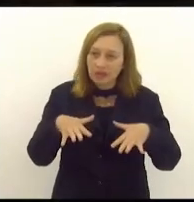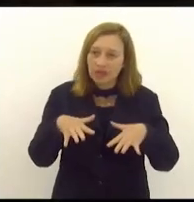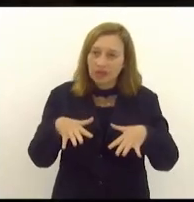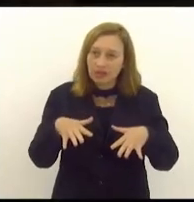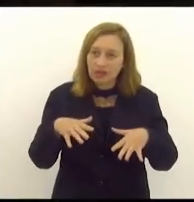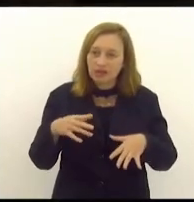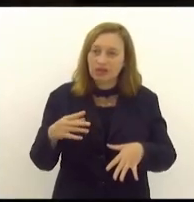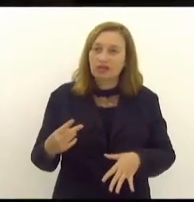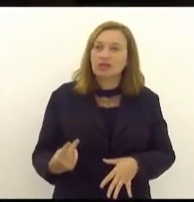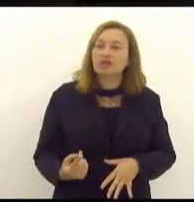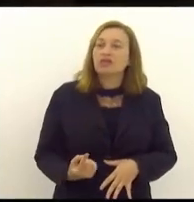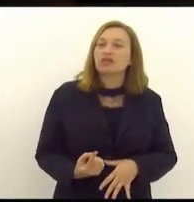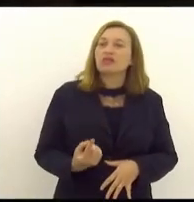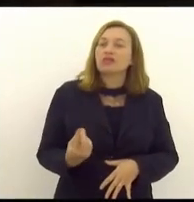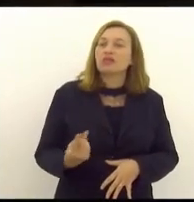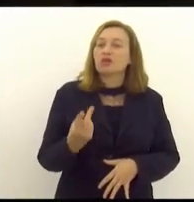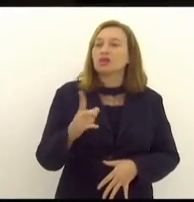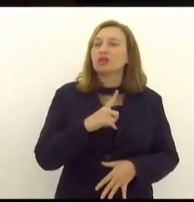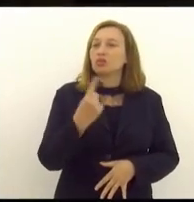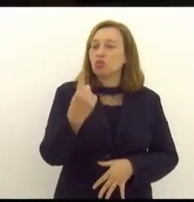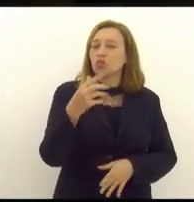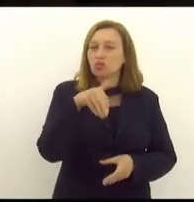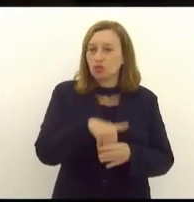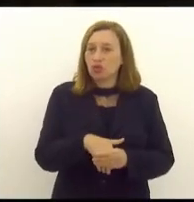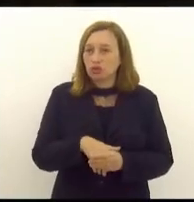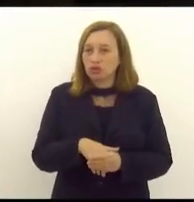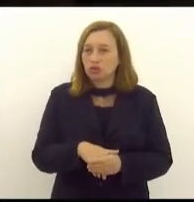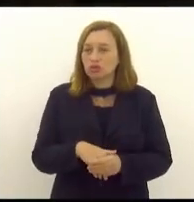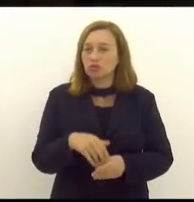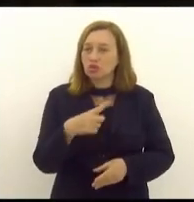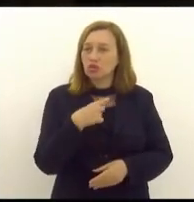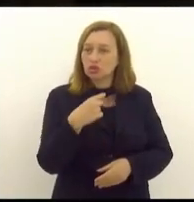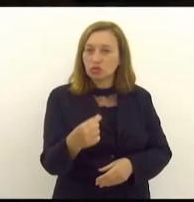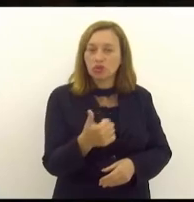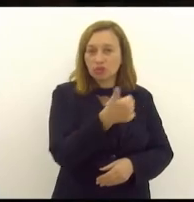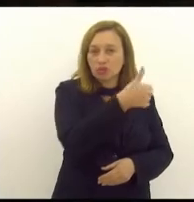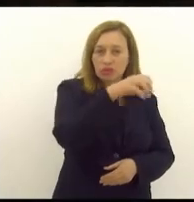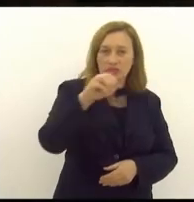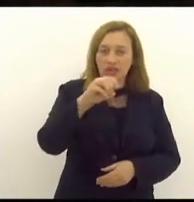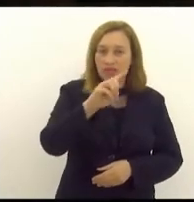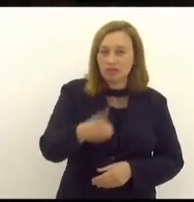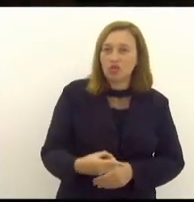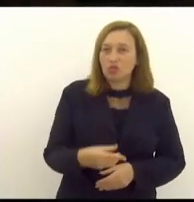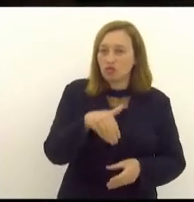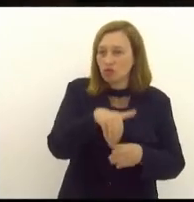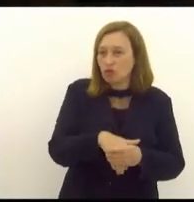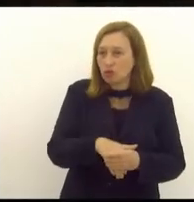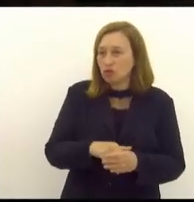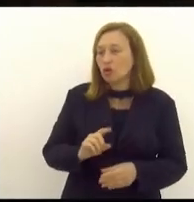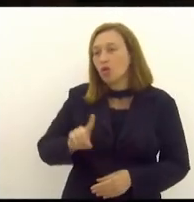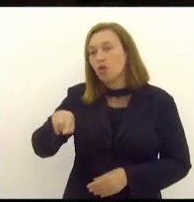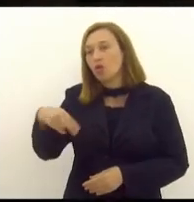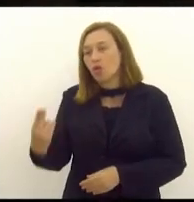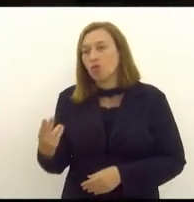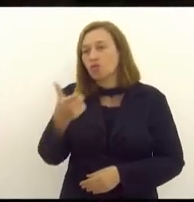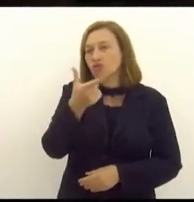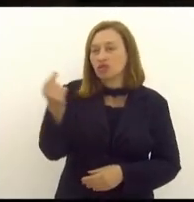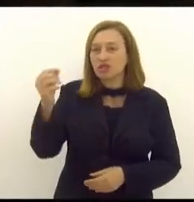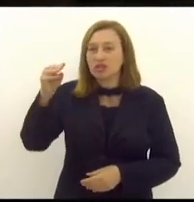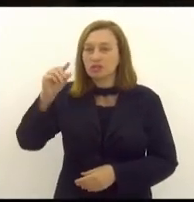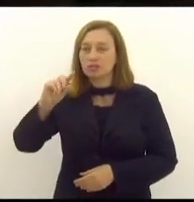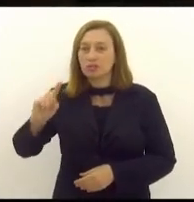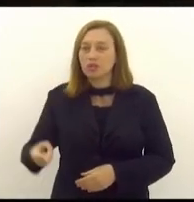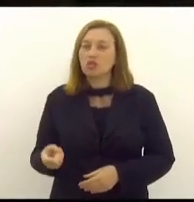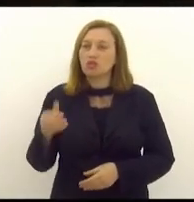um voto tenhamos tido eleitos com 100 mil votos ou com 20 mil votos